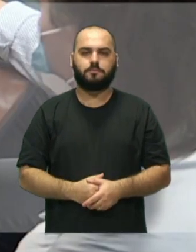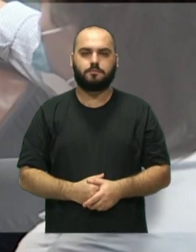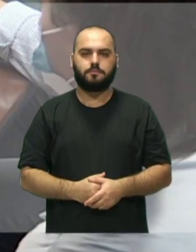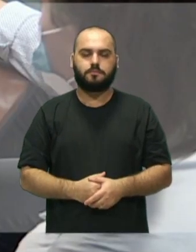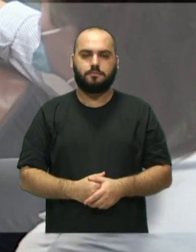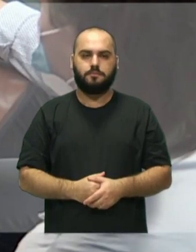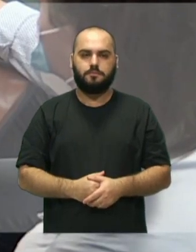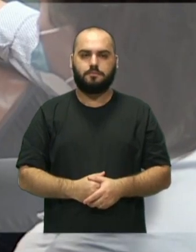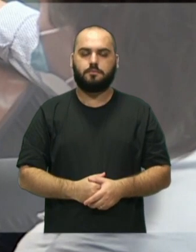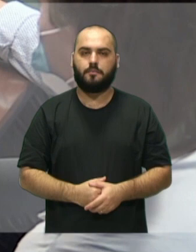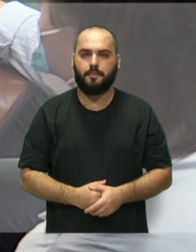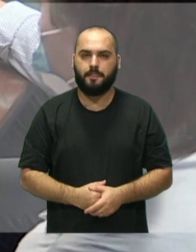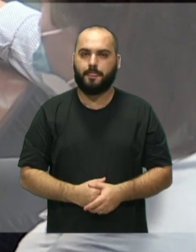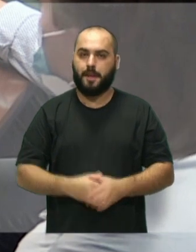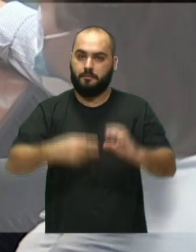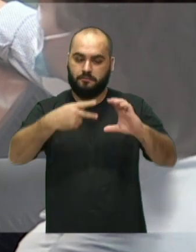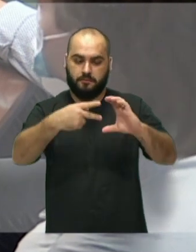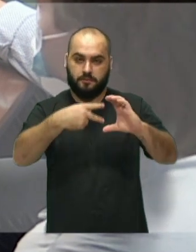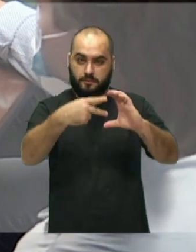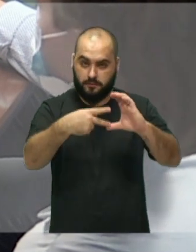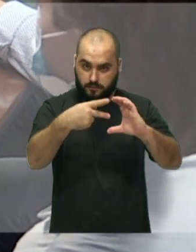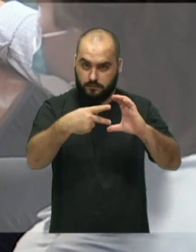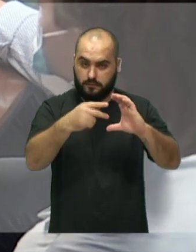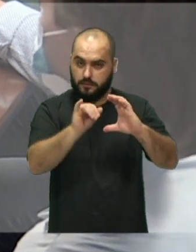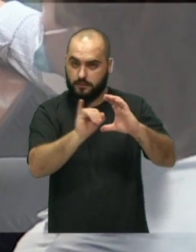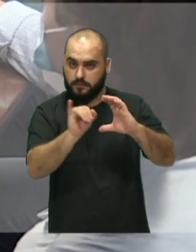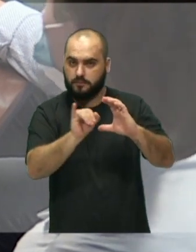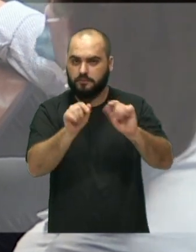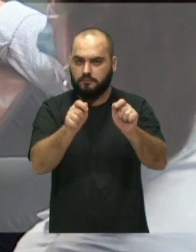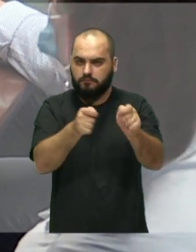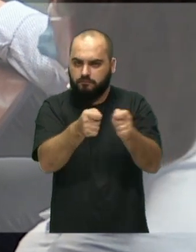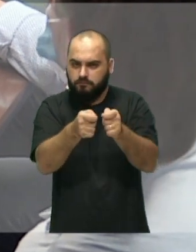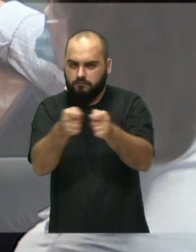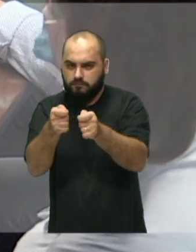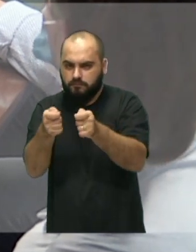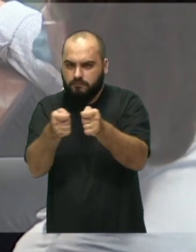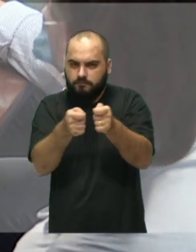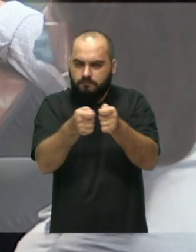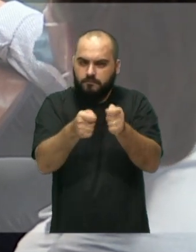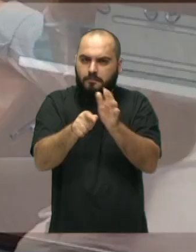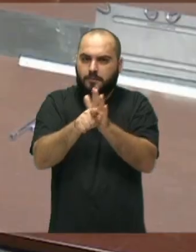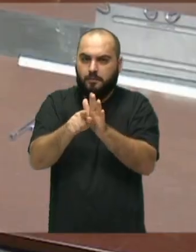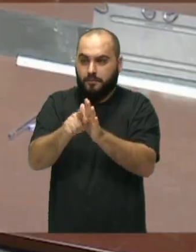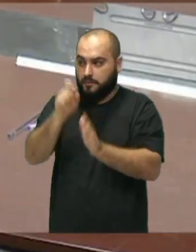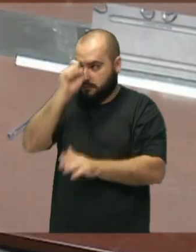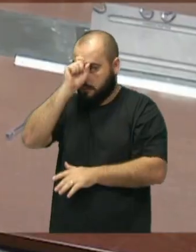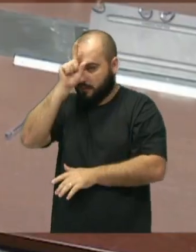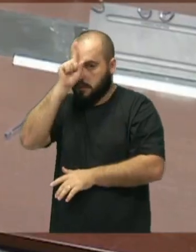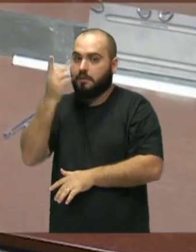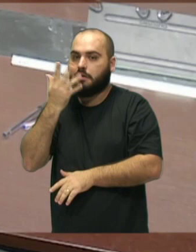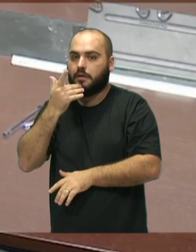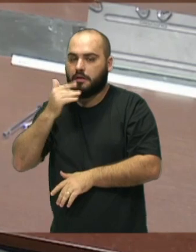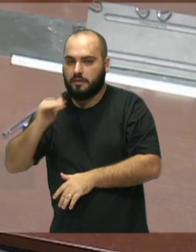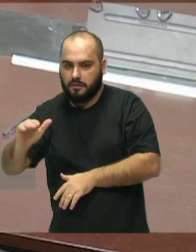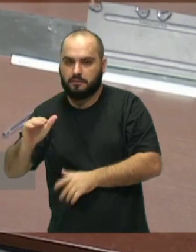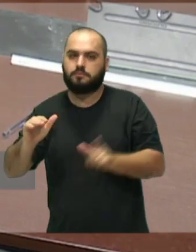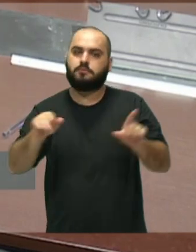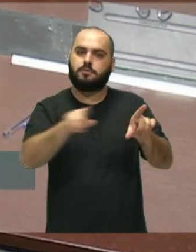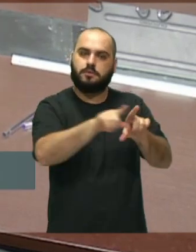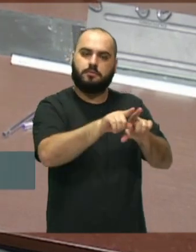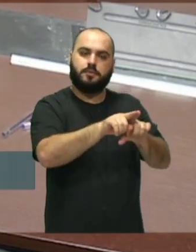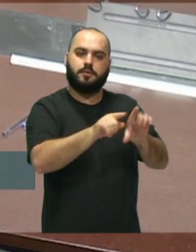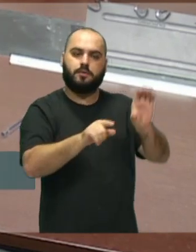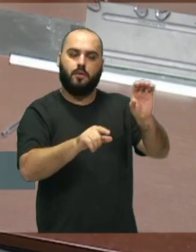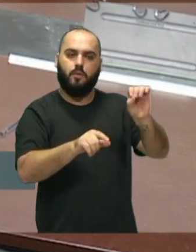trabalho a câmara de vereadores está mediando uma negociação entre o Hospital Pequeno Anjo e o consórcio intermunicipal